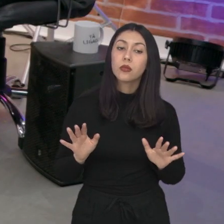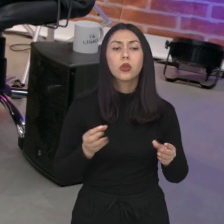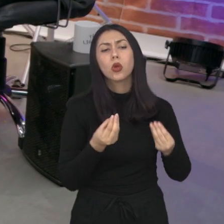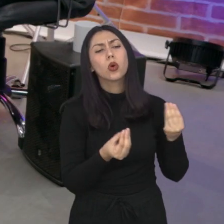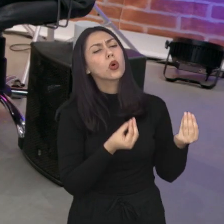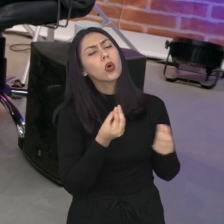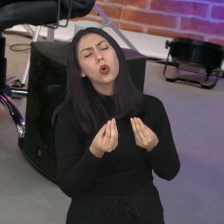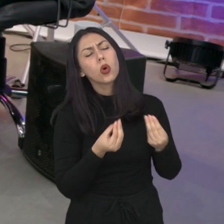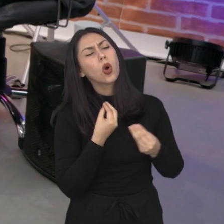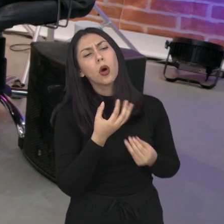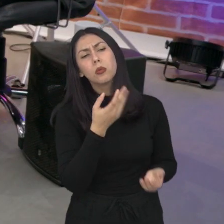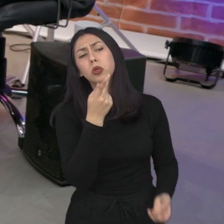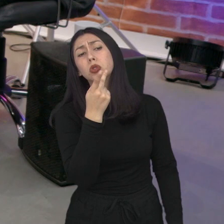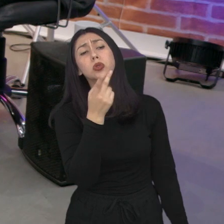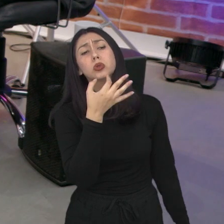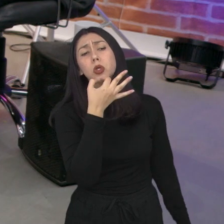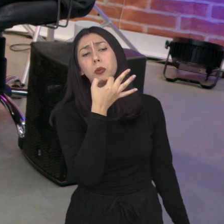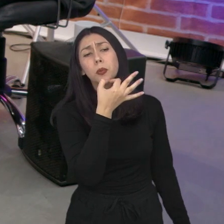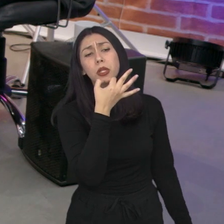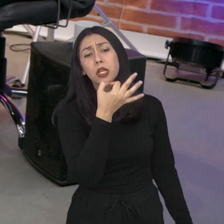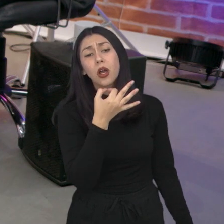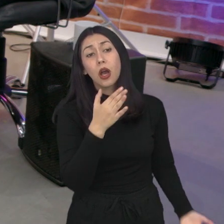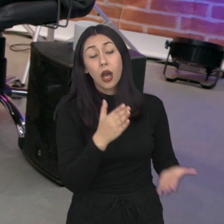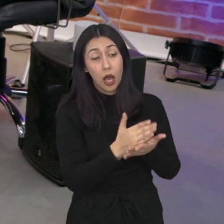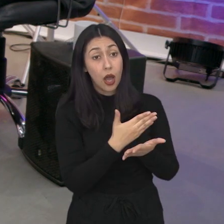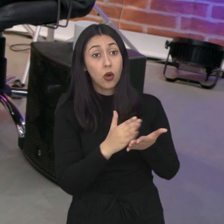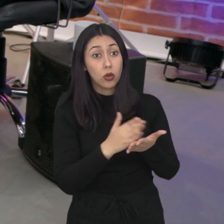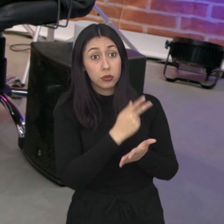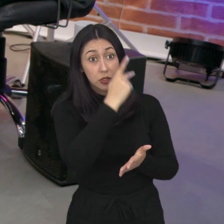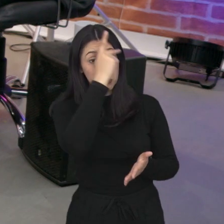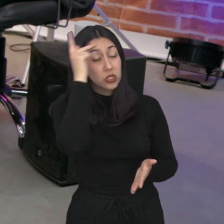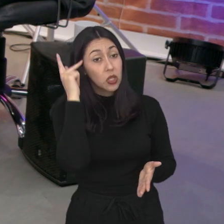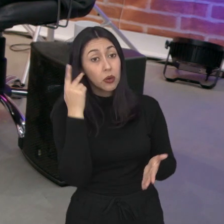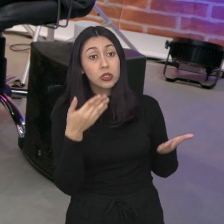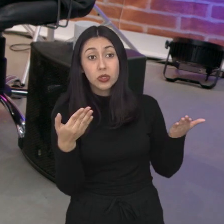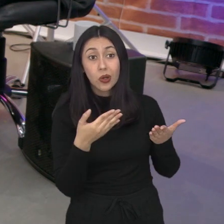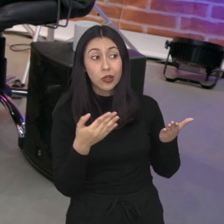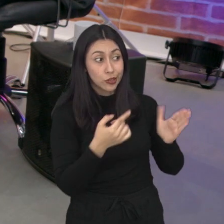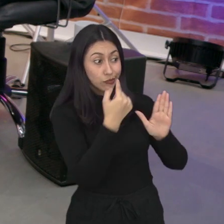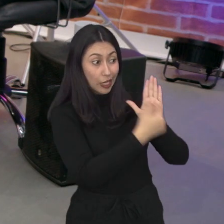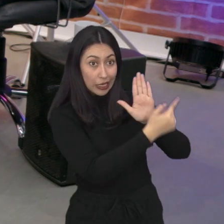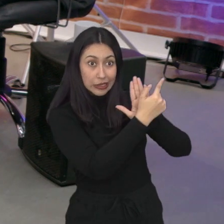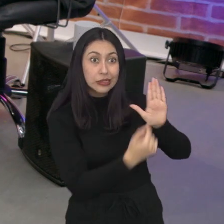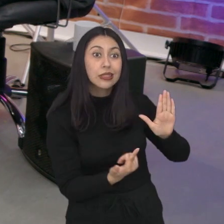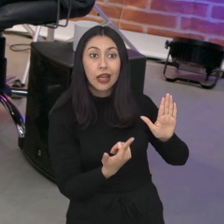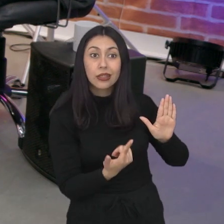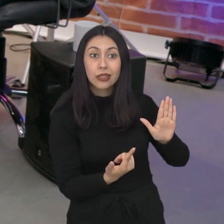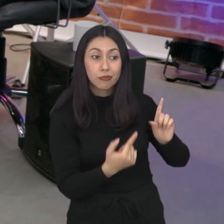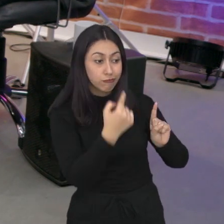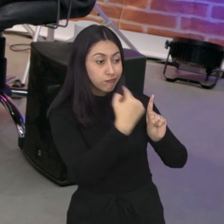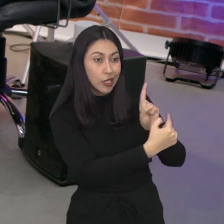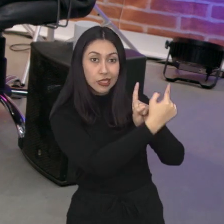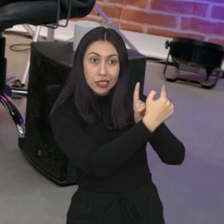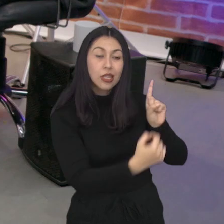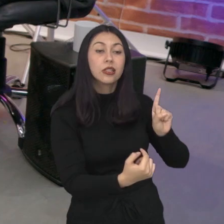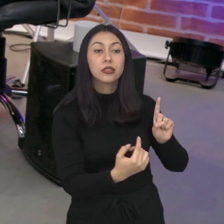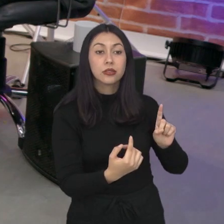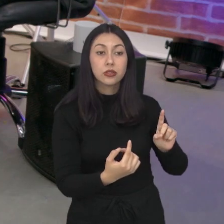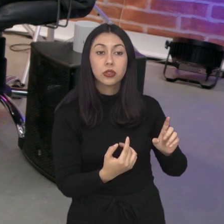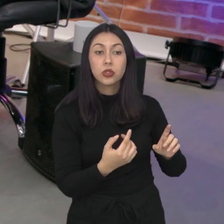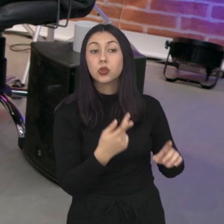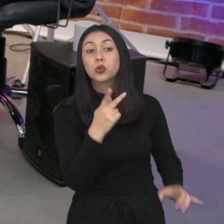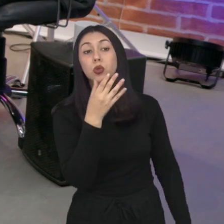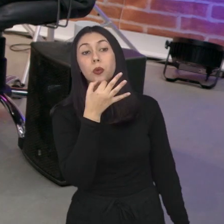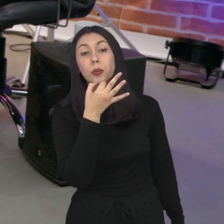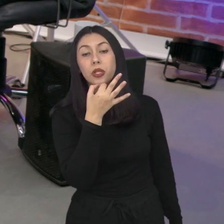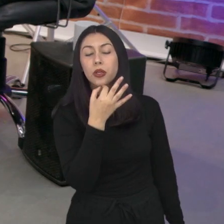que Ou como você encara esse lance? Até tem humoristas hoje em dia sendo cancelados, como você vê isso, enfim. Quero eu uma acho que opinião sua